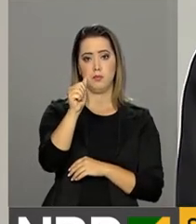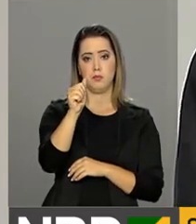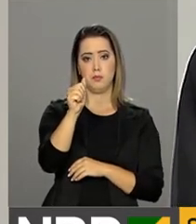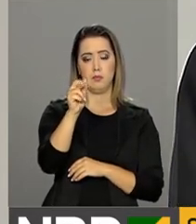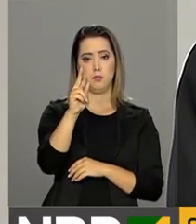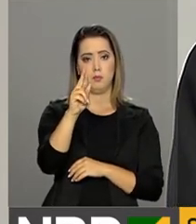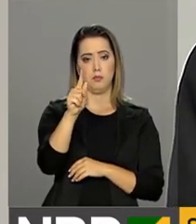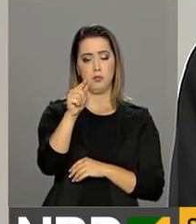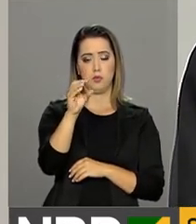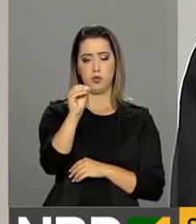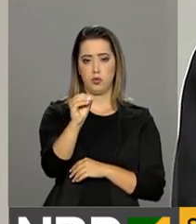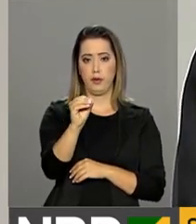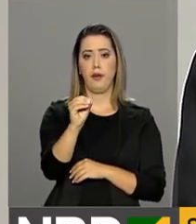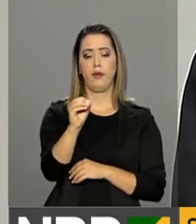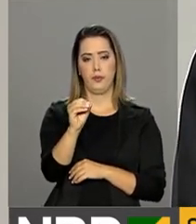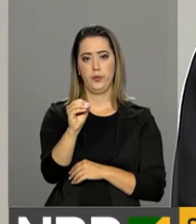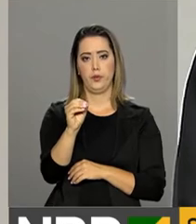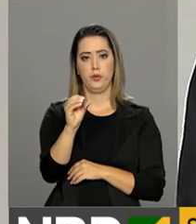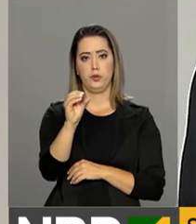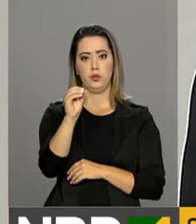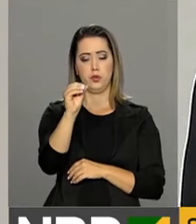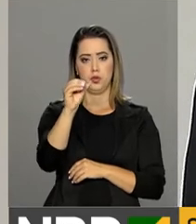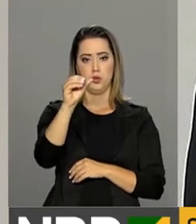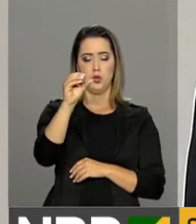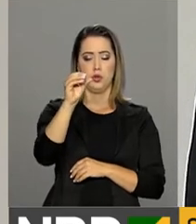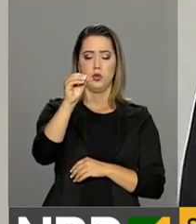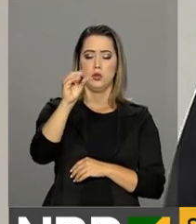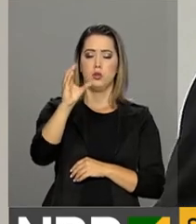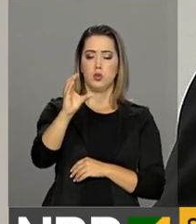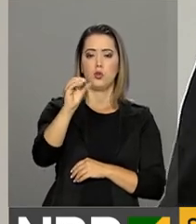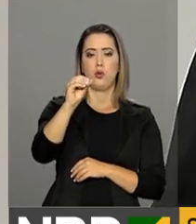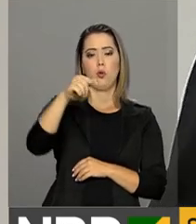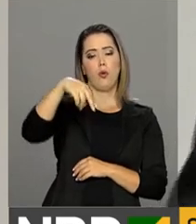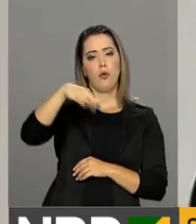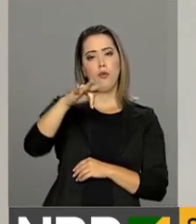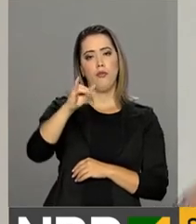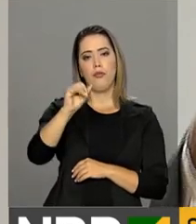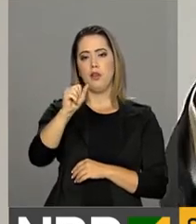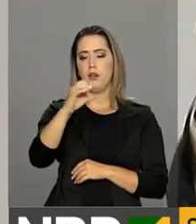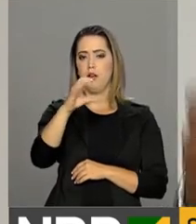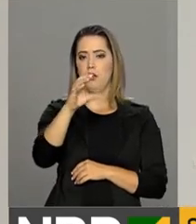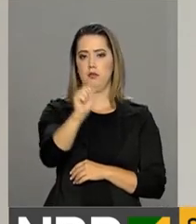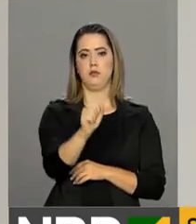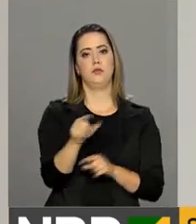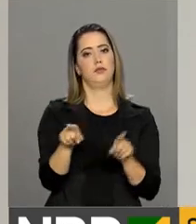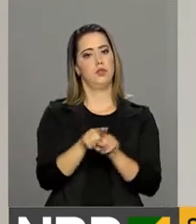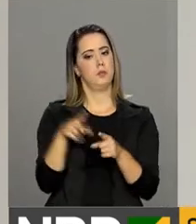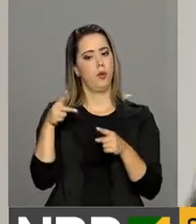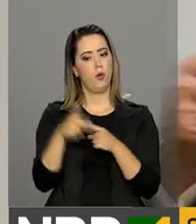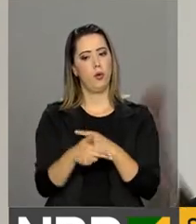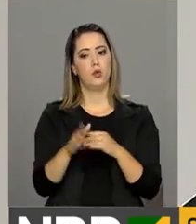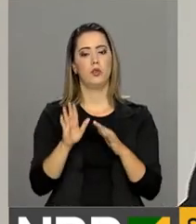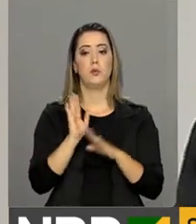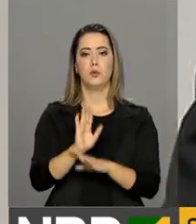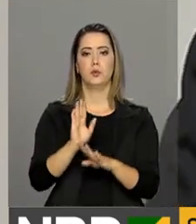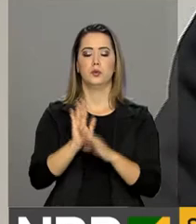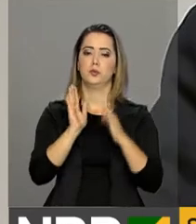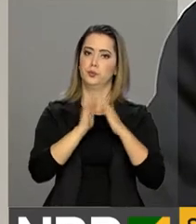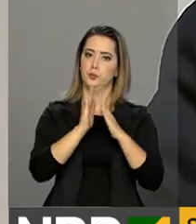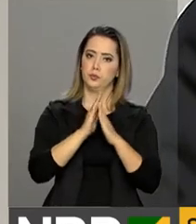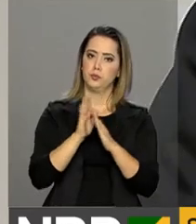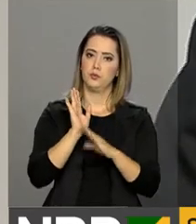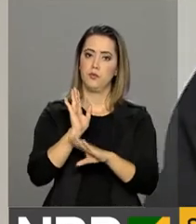substanciosa que vem assim como restringimos despesas 15 moradias ajuda de custo